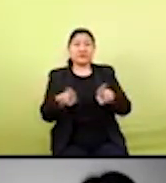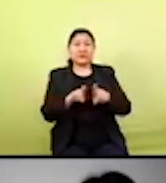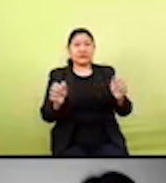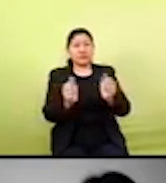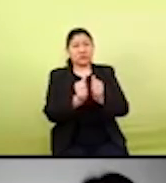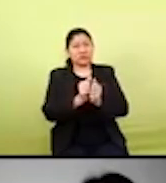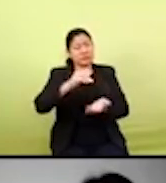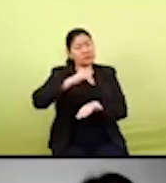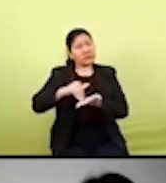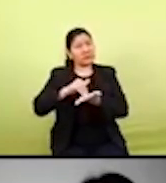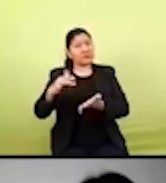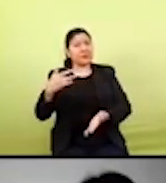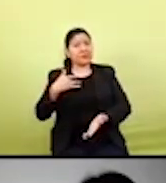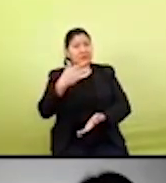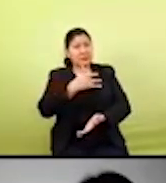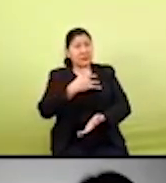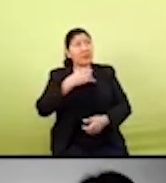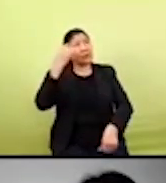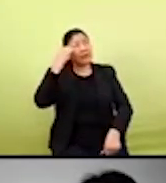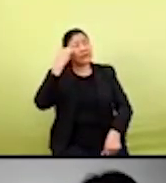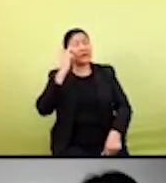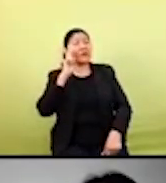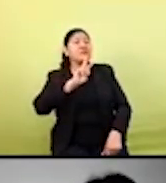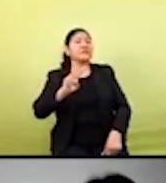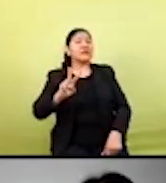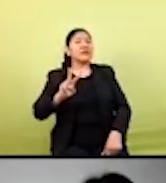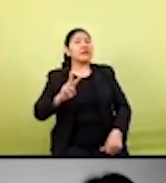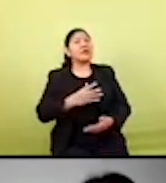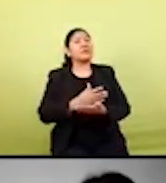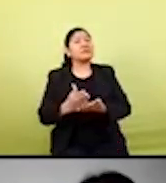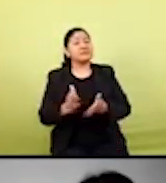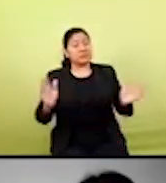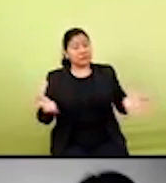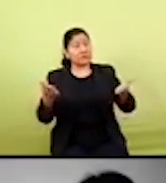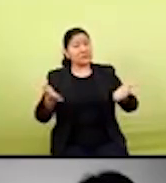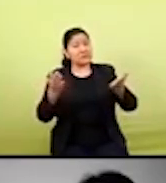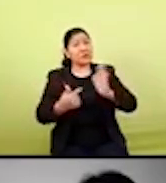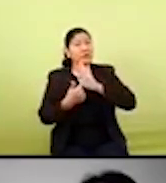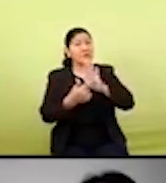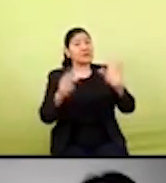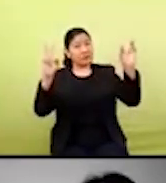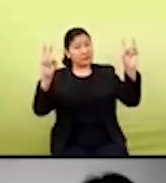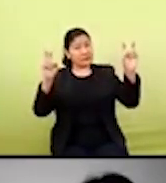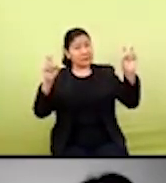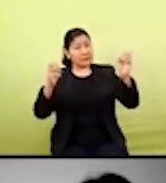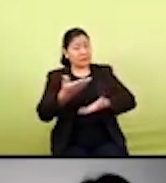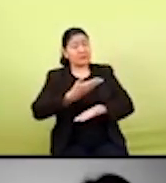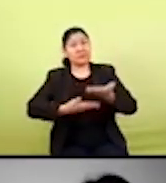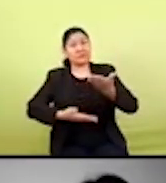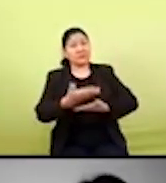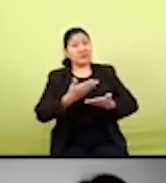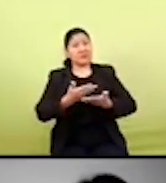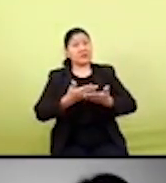para o tema, porque devido à pandemia, e a gente vem acompanhando aí nos meios de comunicação, né, o